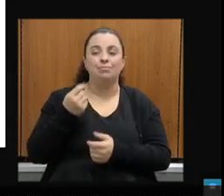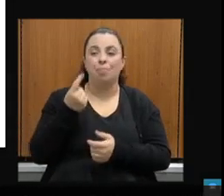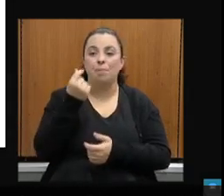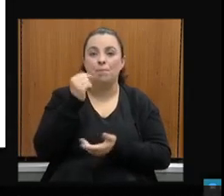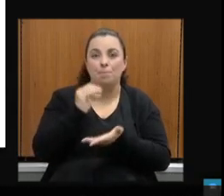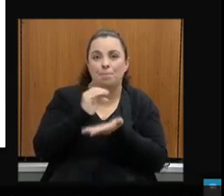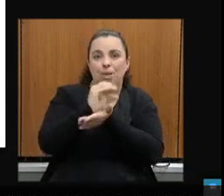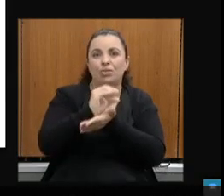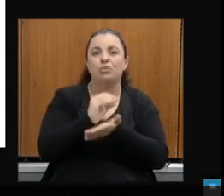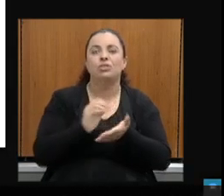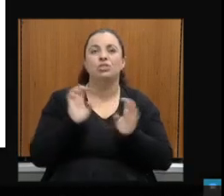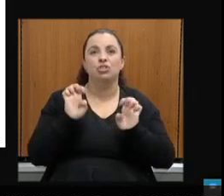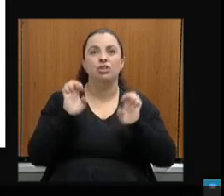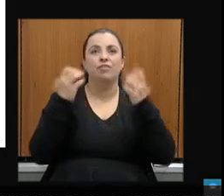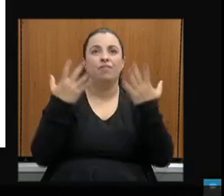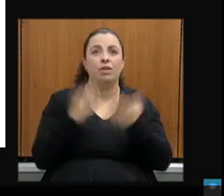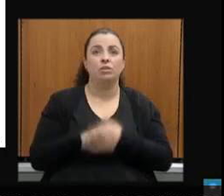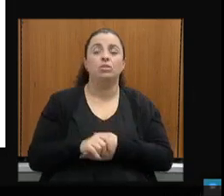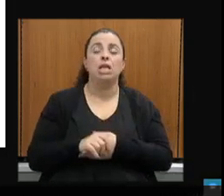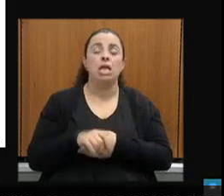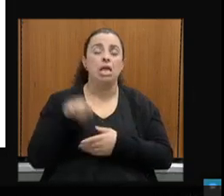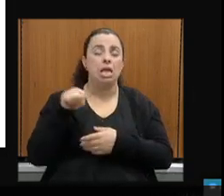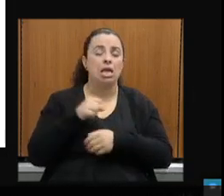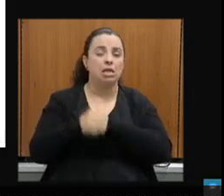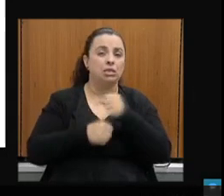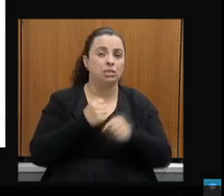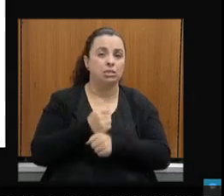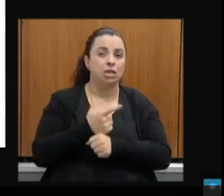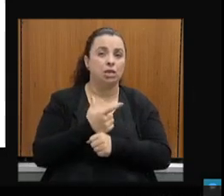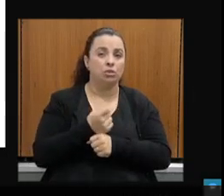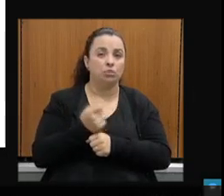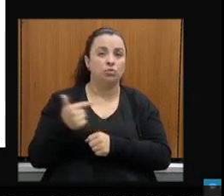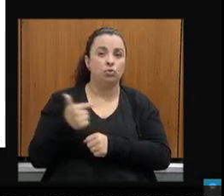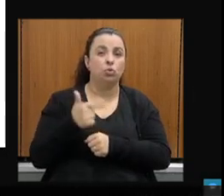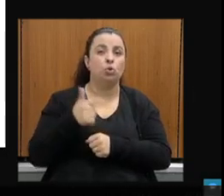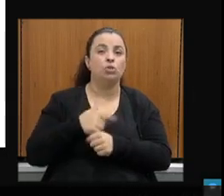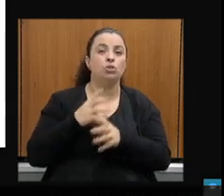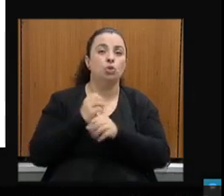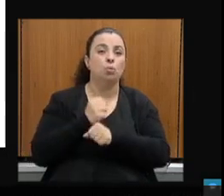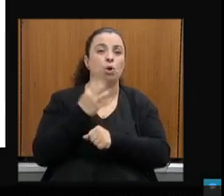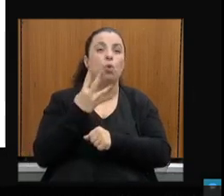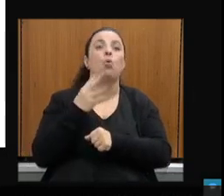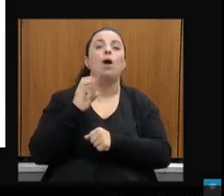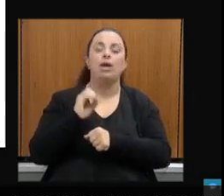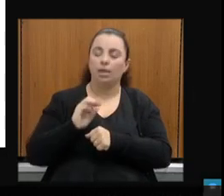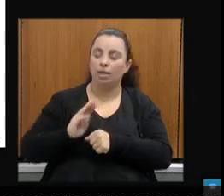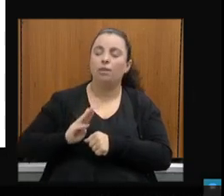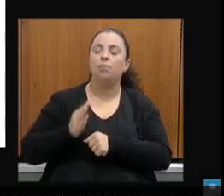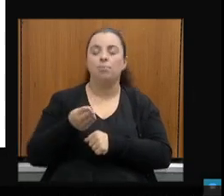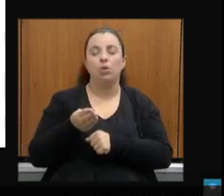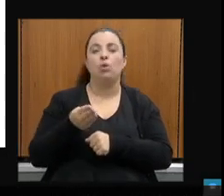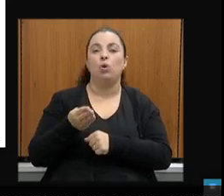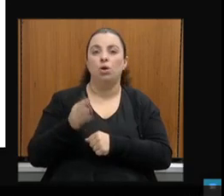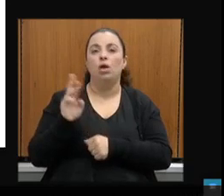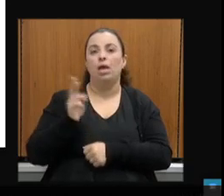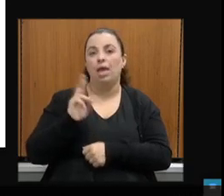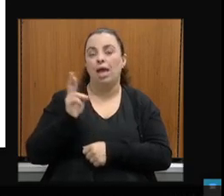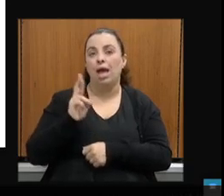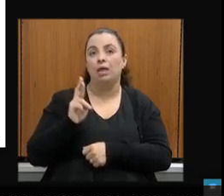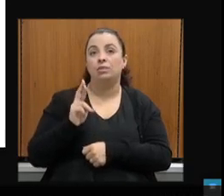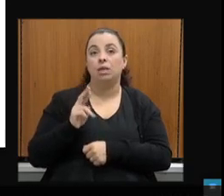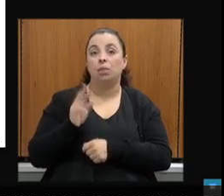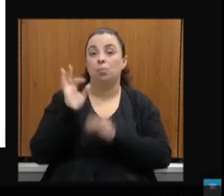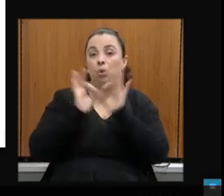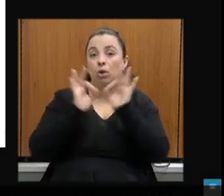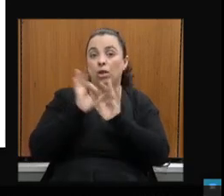a gente deve ter um investimento ao redor de 40 milhões de reais em programas de incentivo à cultura